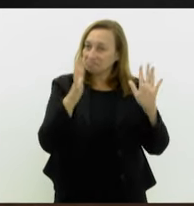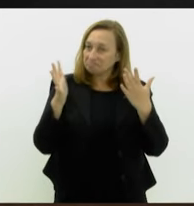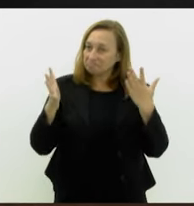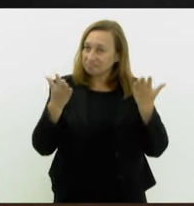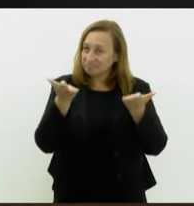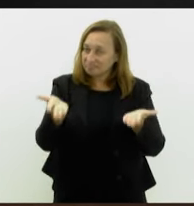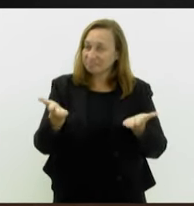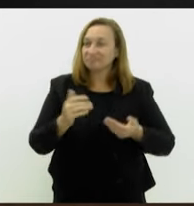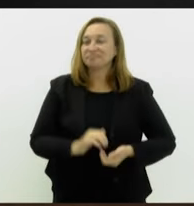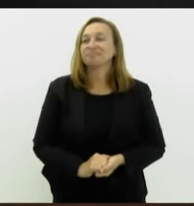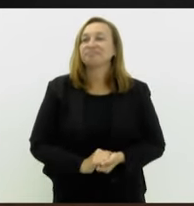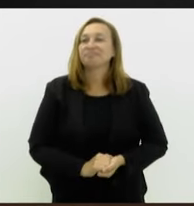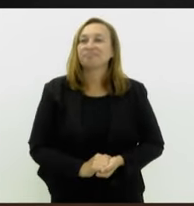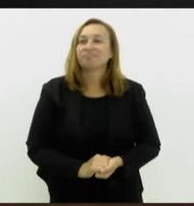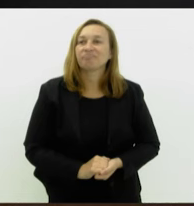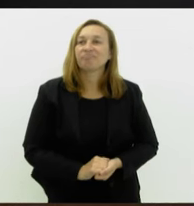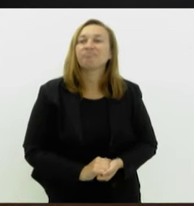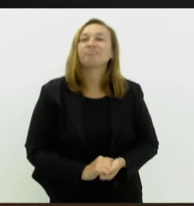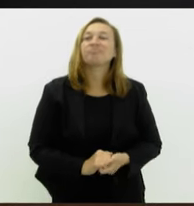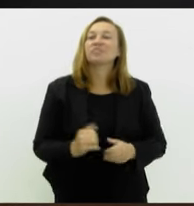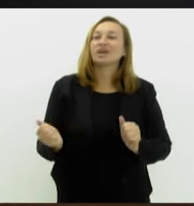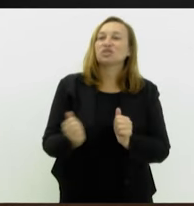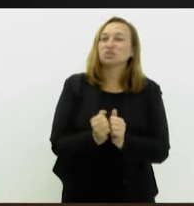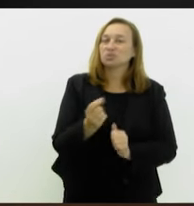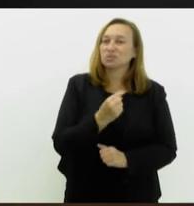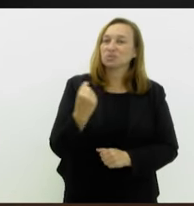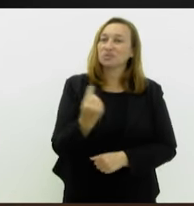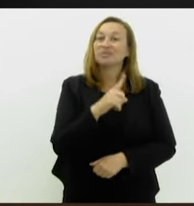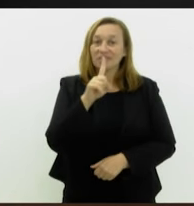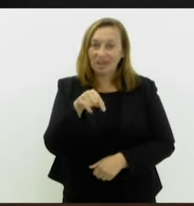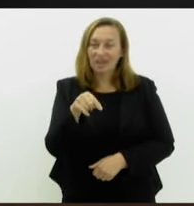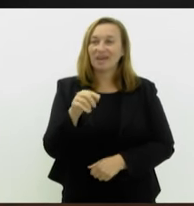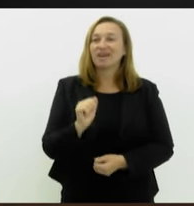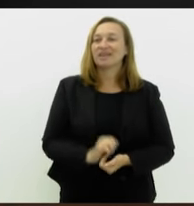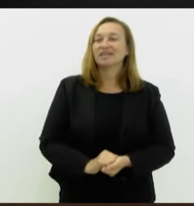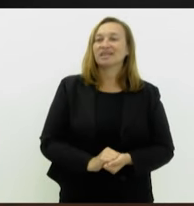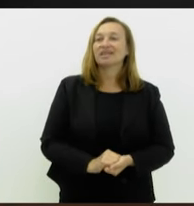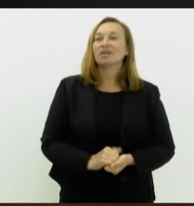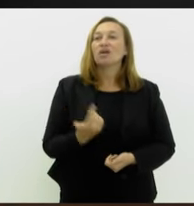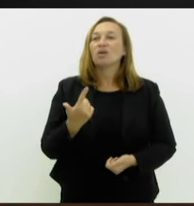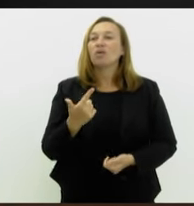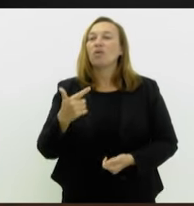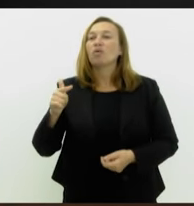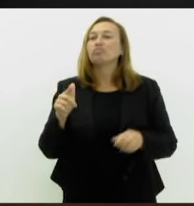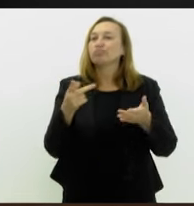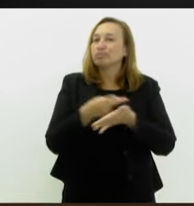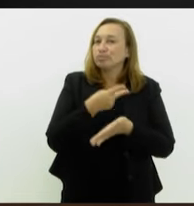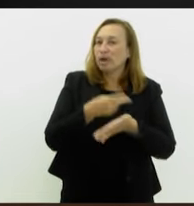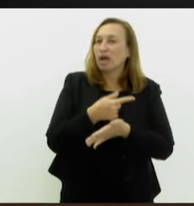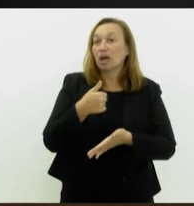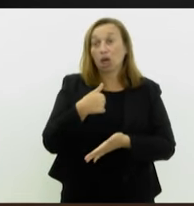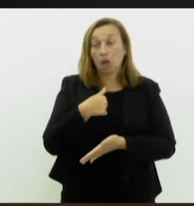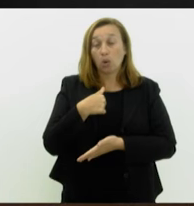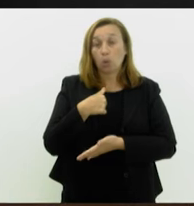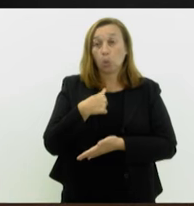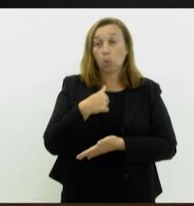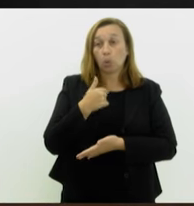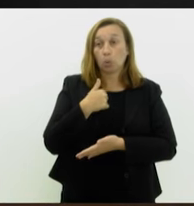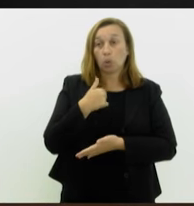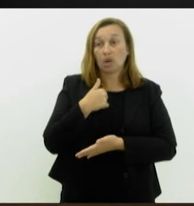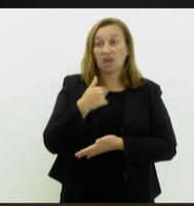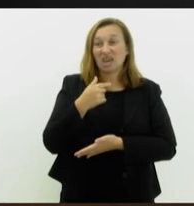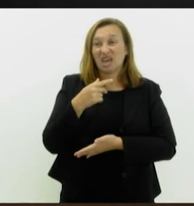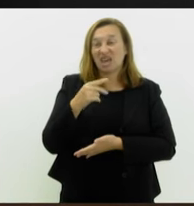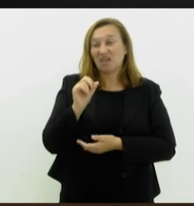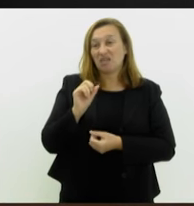quiserem inclusive elas estão aqui conosco né E outra falha horrível que eu cometi eu tô me policiando que